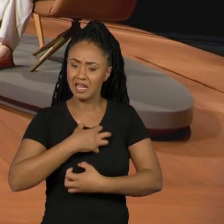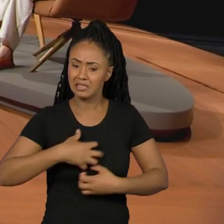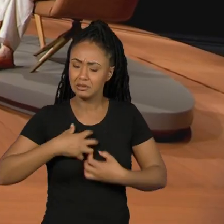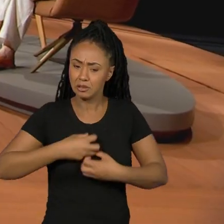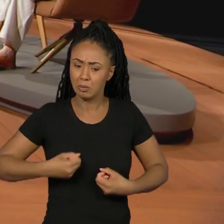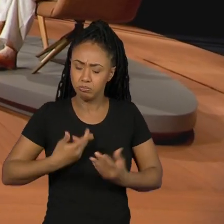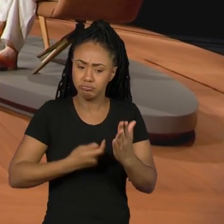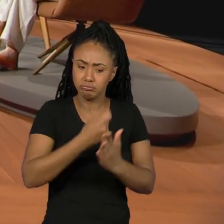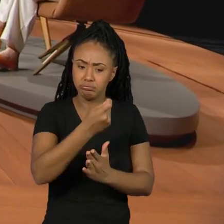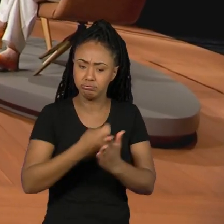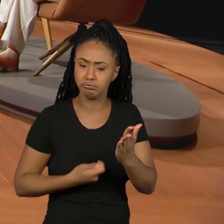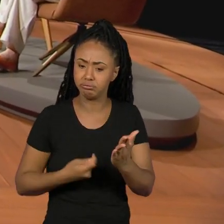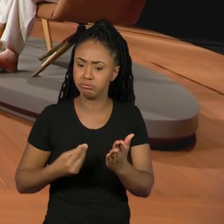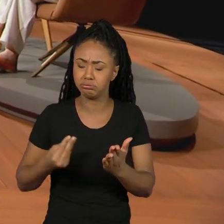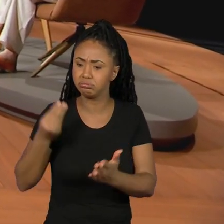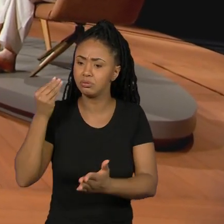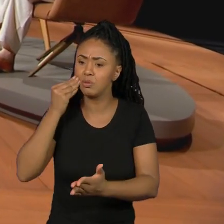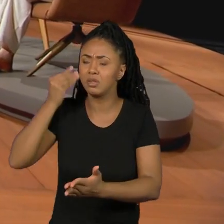um barco genial.